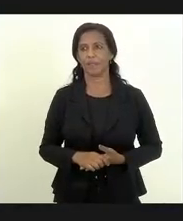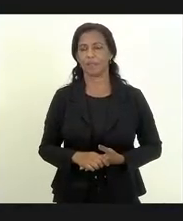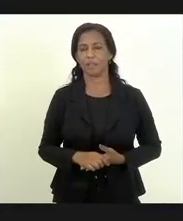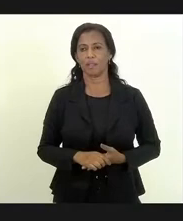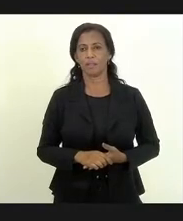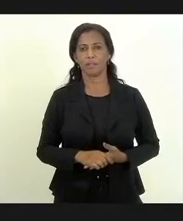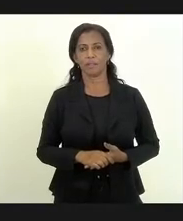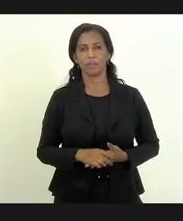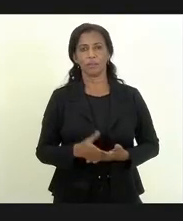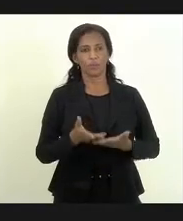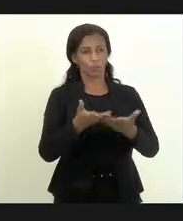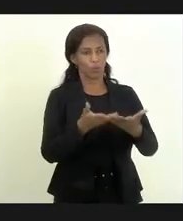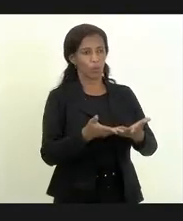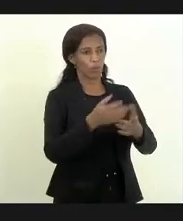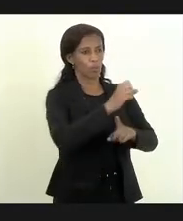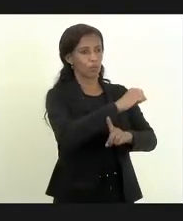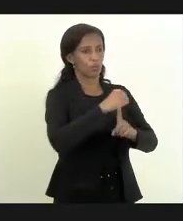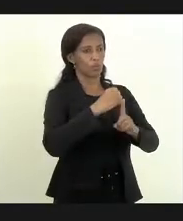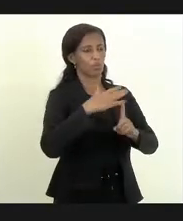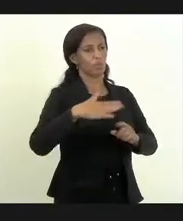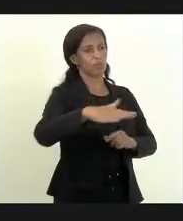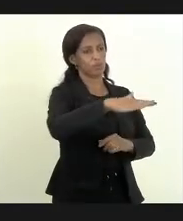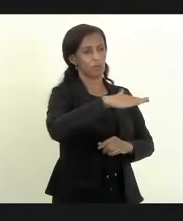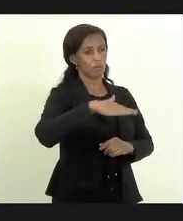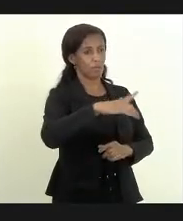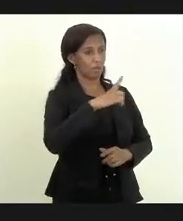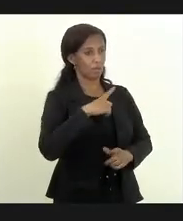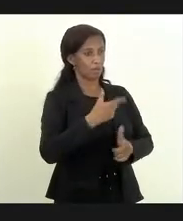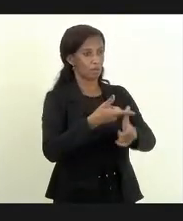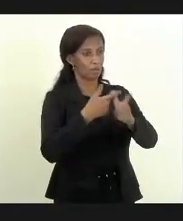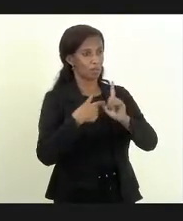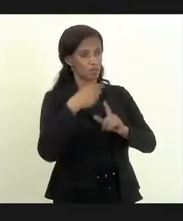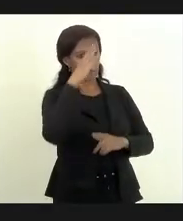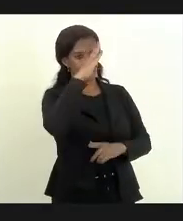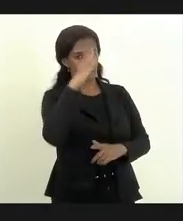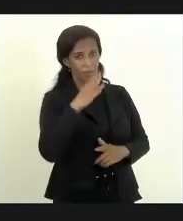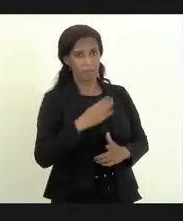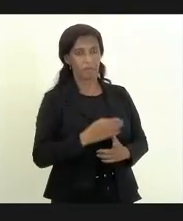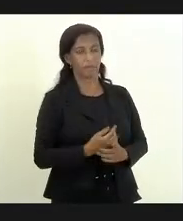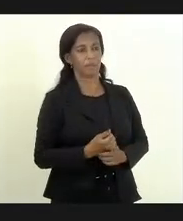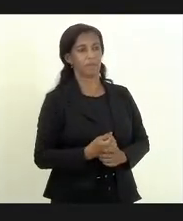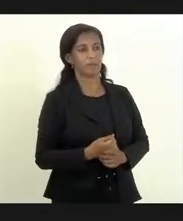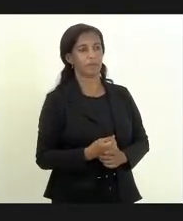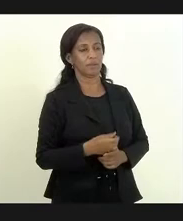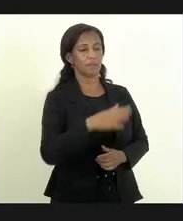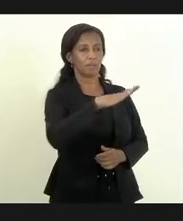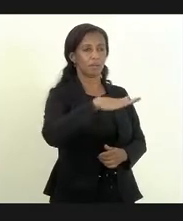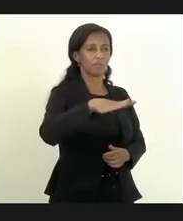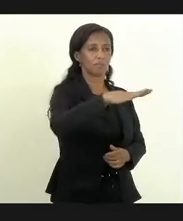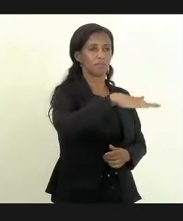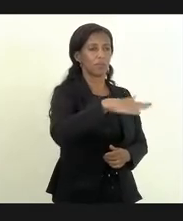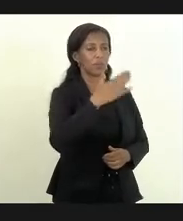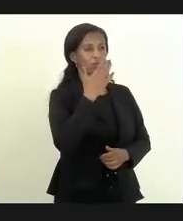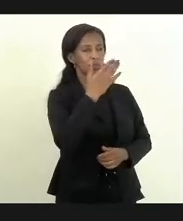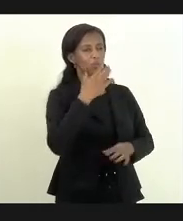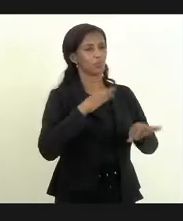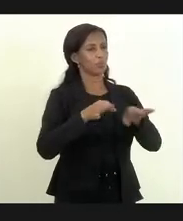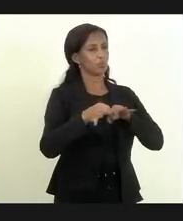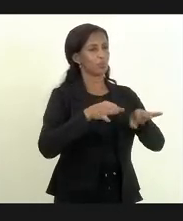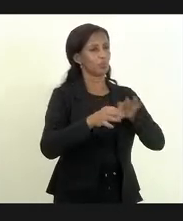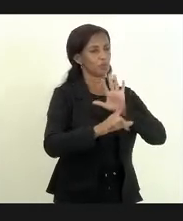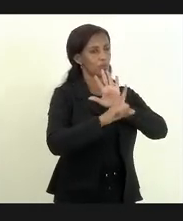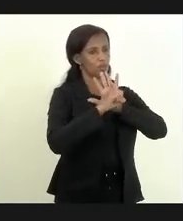com esse segmento da sociedade. Existe uma dívida brasileira, e esse tipo de projeto de